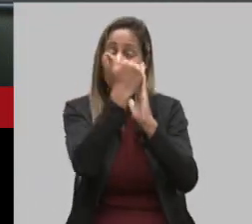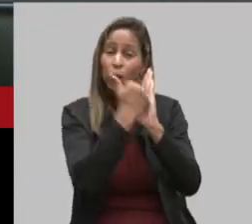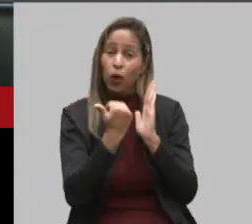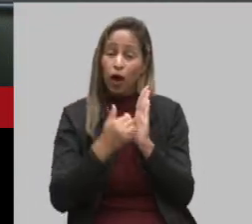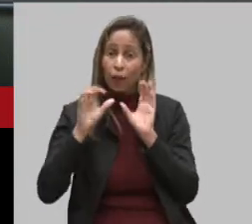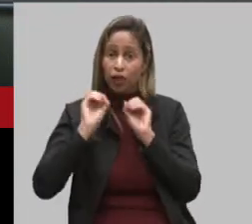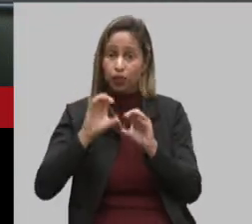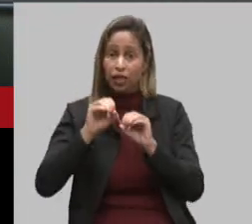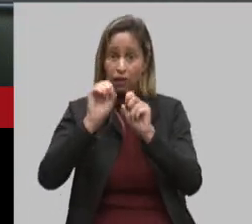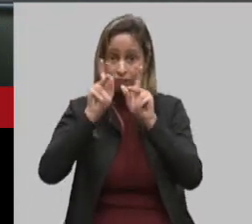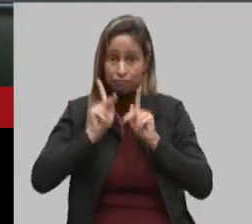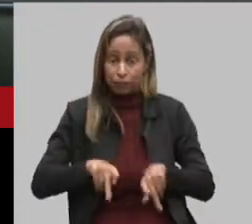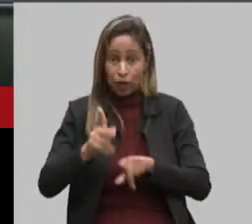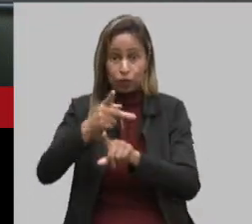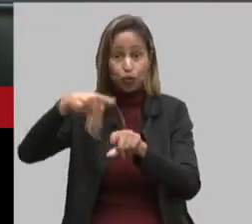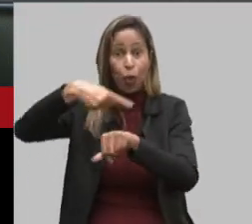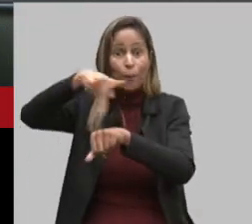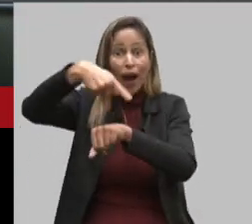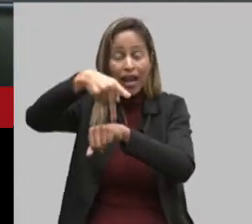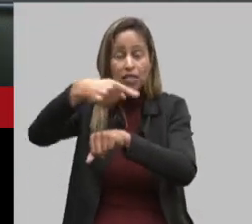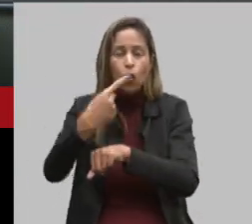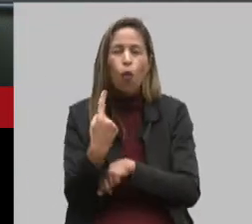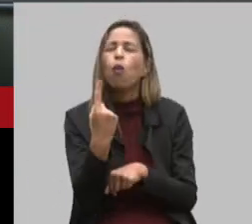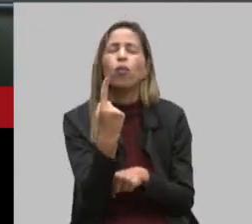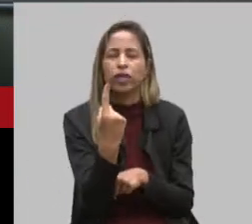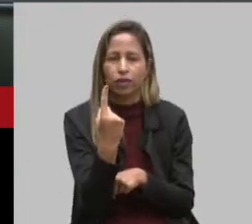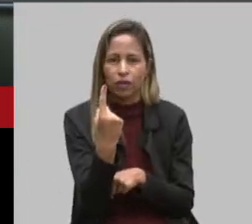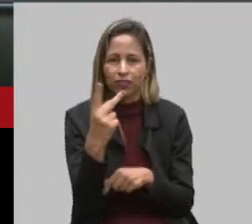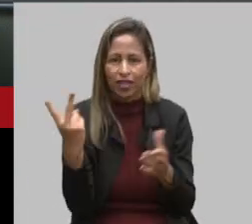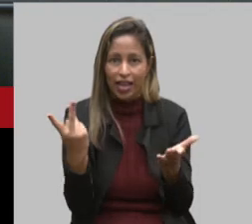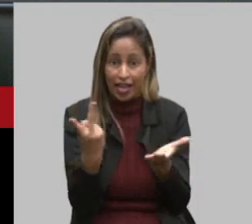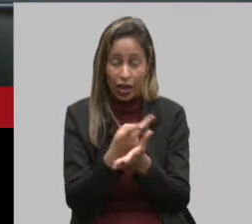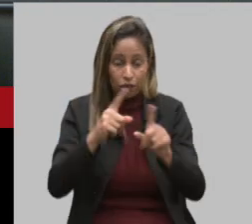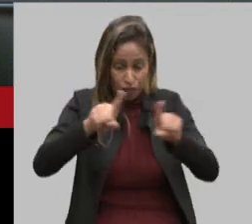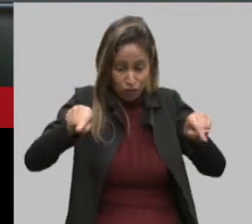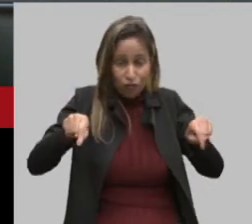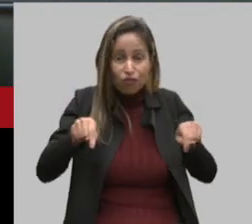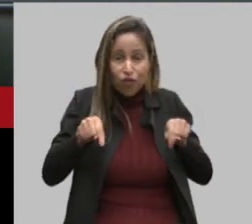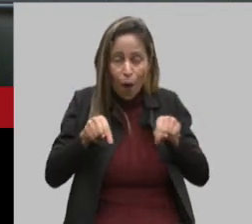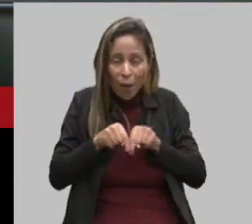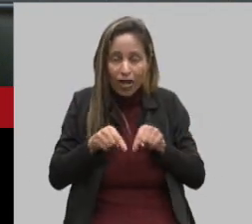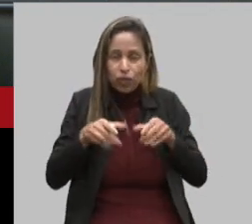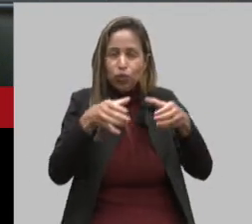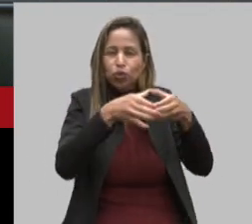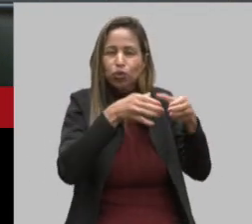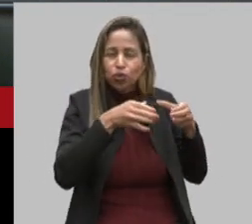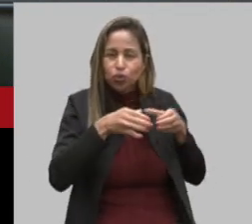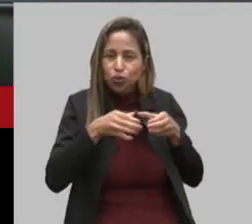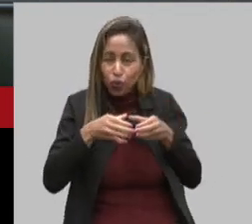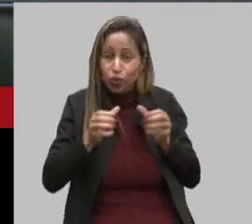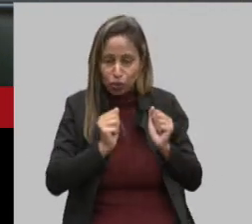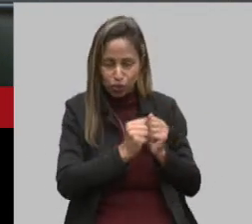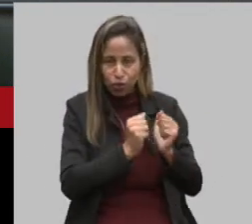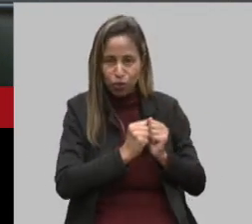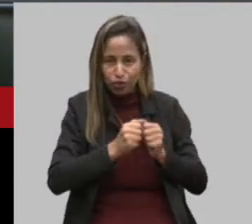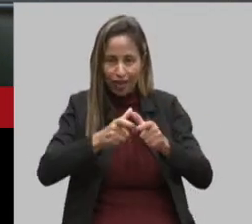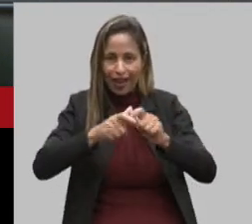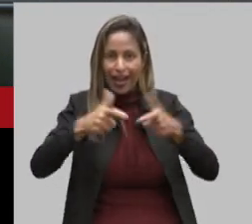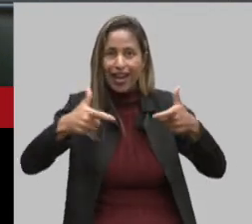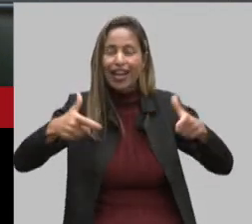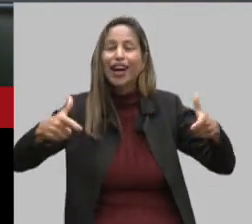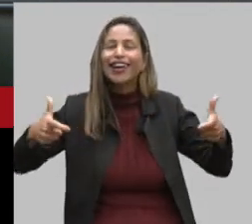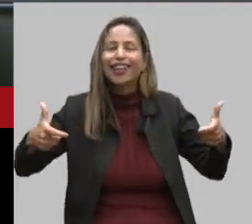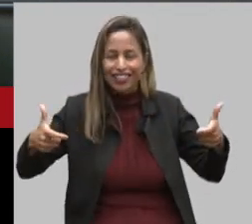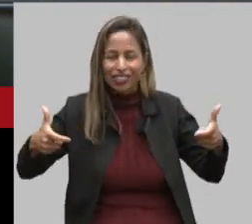Cidadania do país e o único realizado nesse formato que reúne que se reúne né numa grande rede